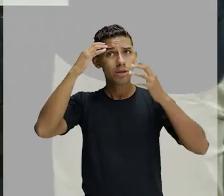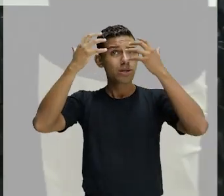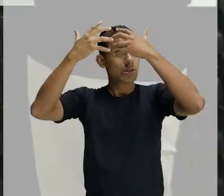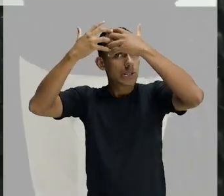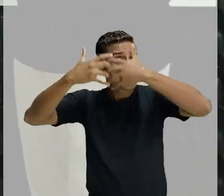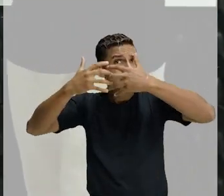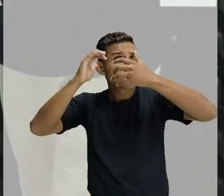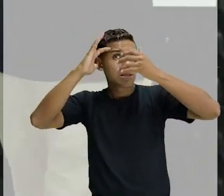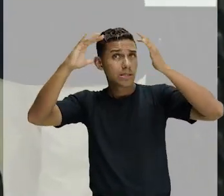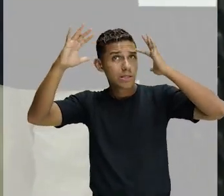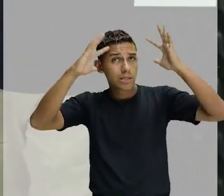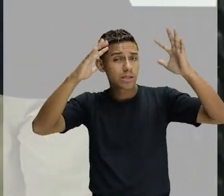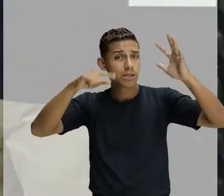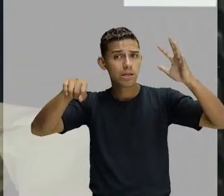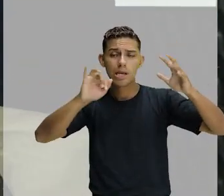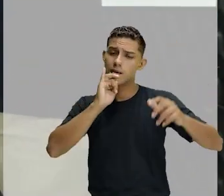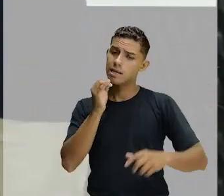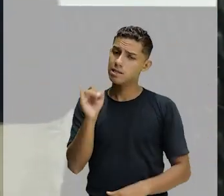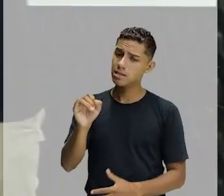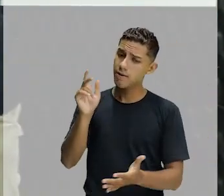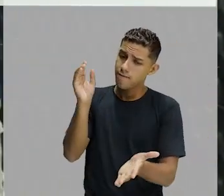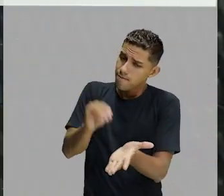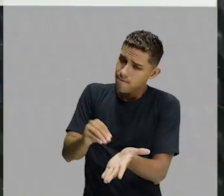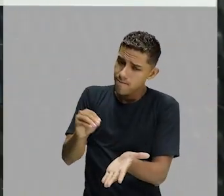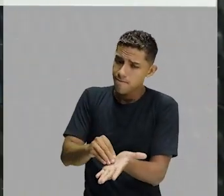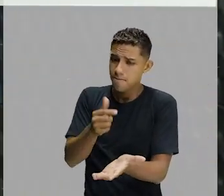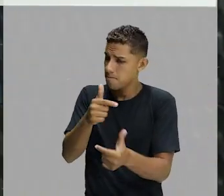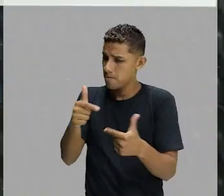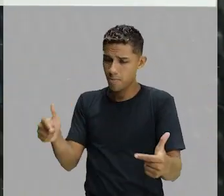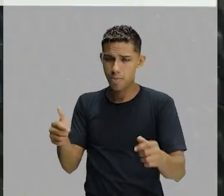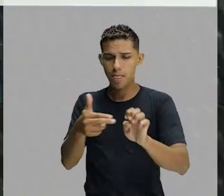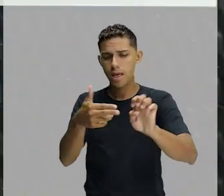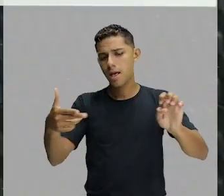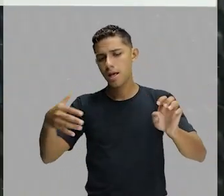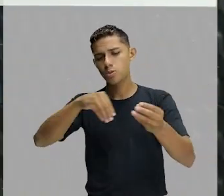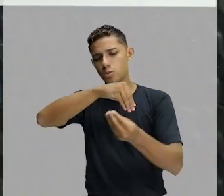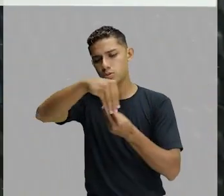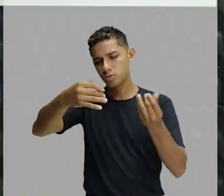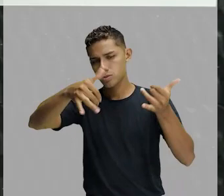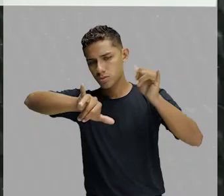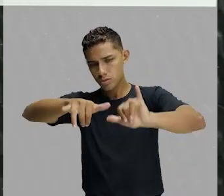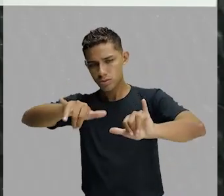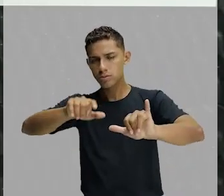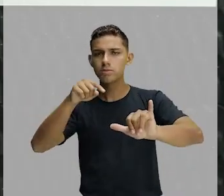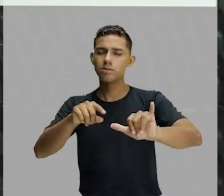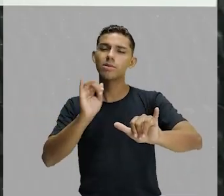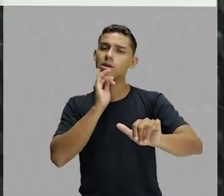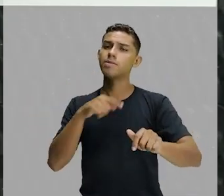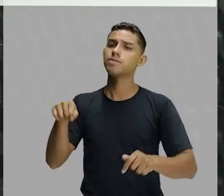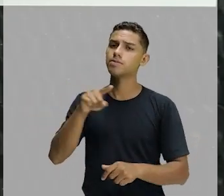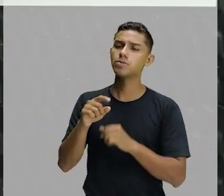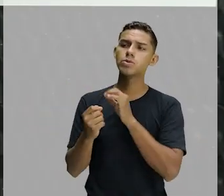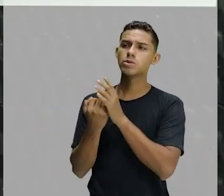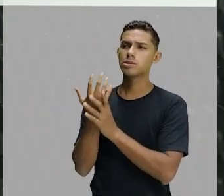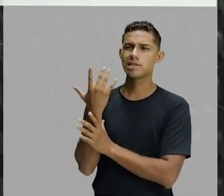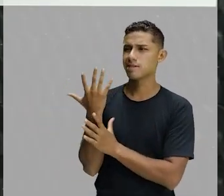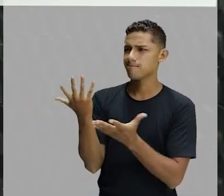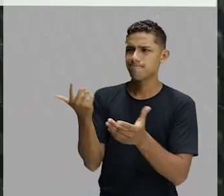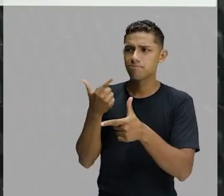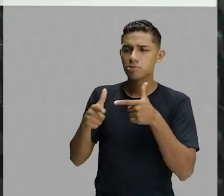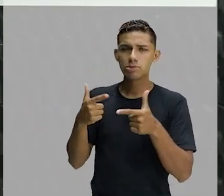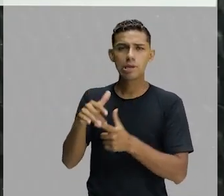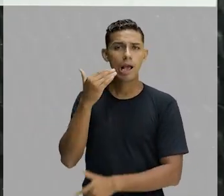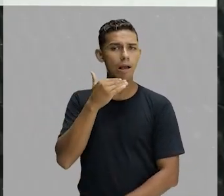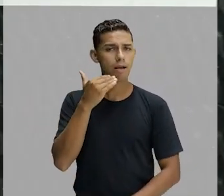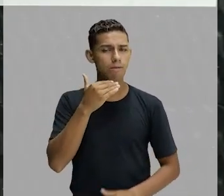é que funciona na planta. Se você tiver faltando algum tipo de elemento químico, a planta ela vai produzir algum sintoma. Se